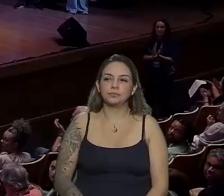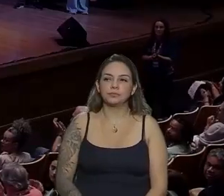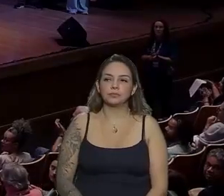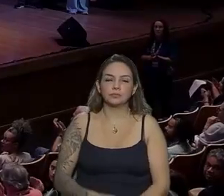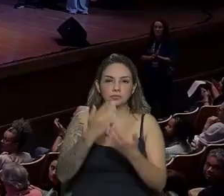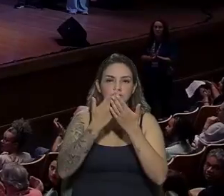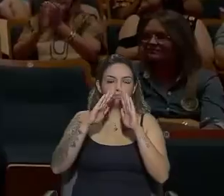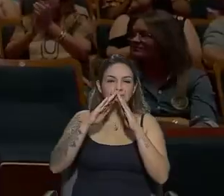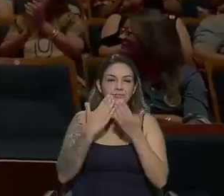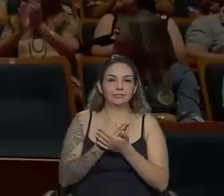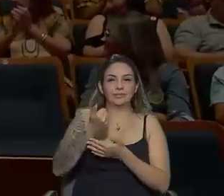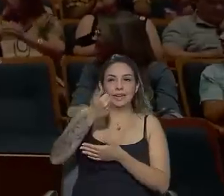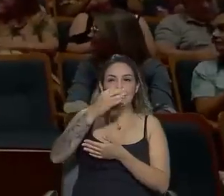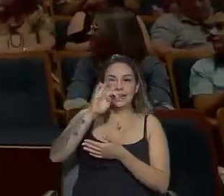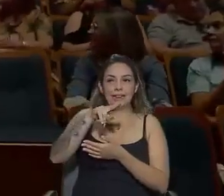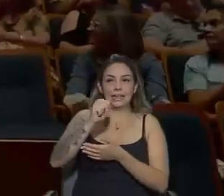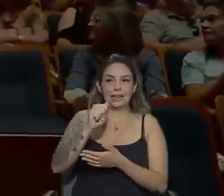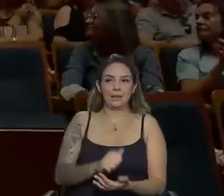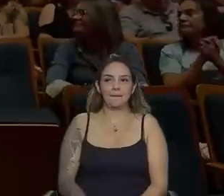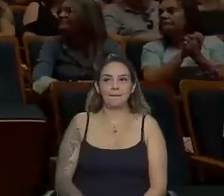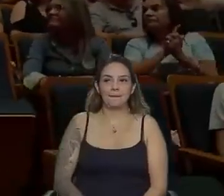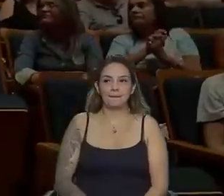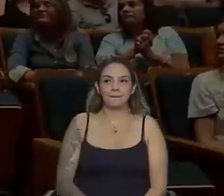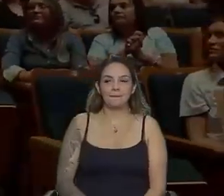Ela estuda no Colégio Atena.